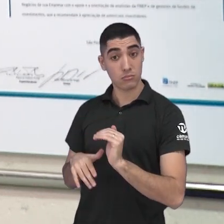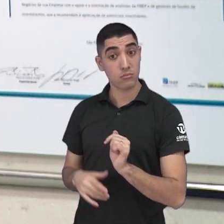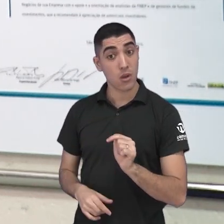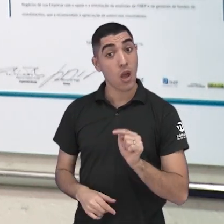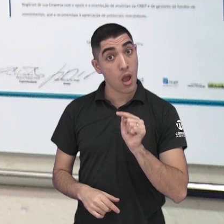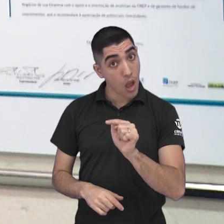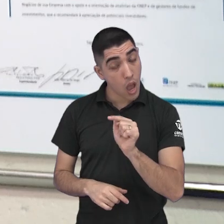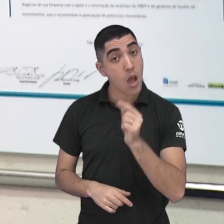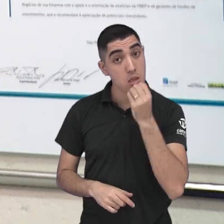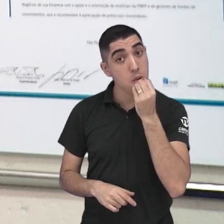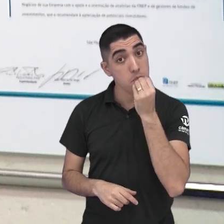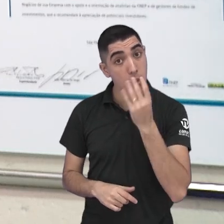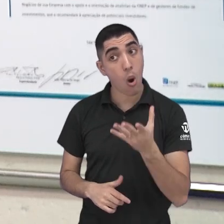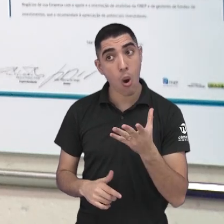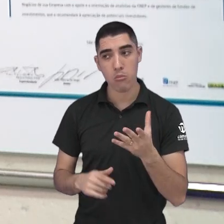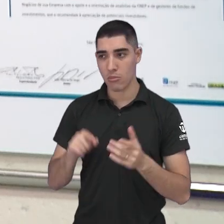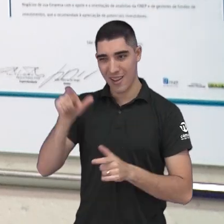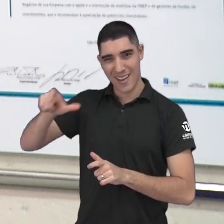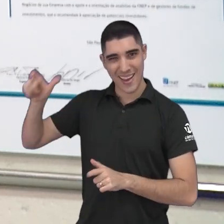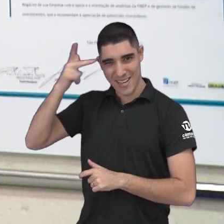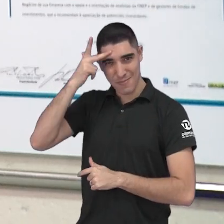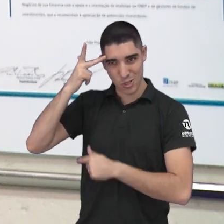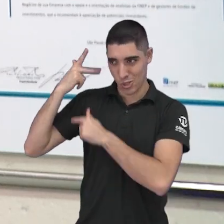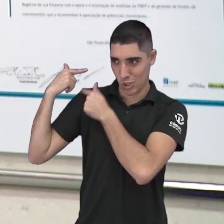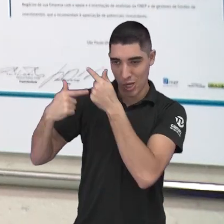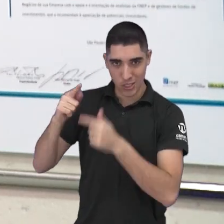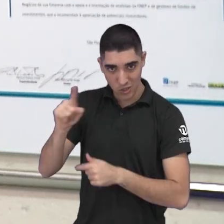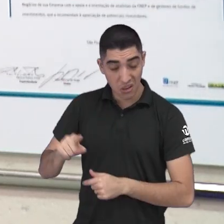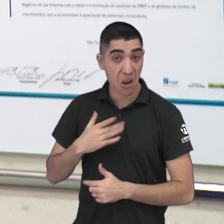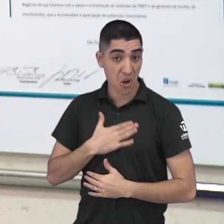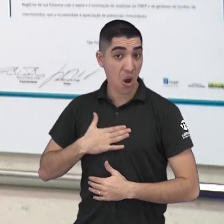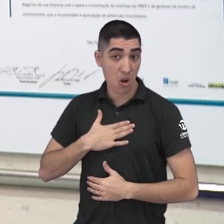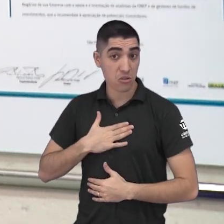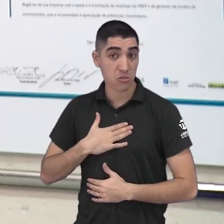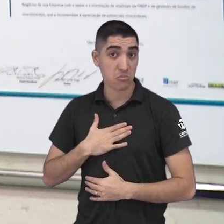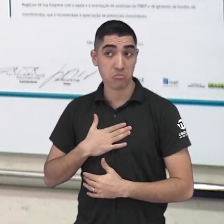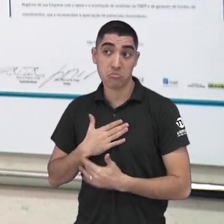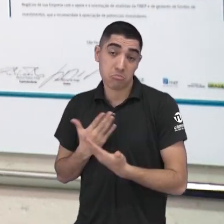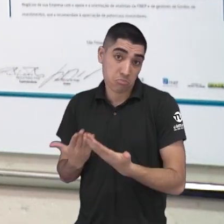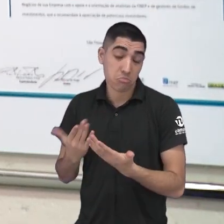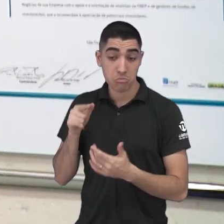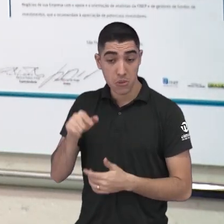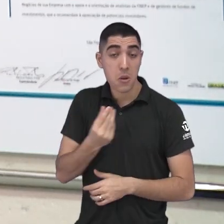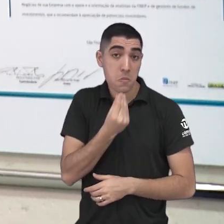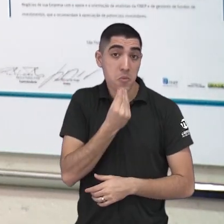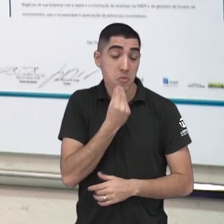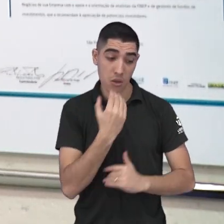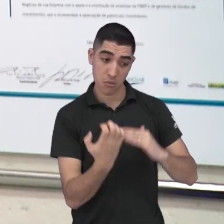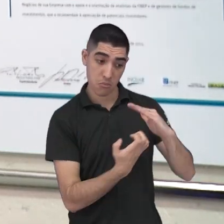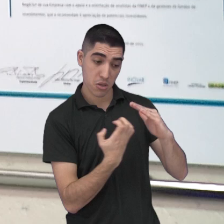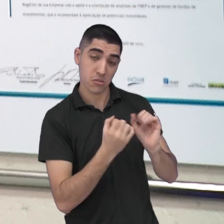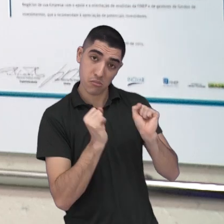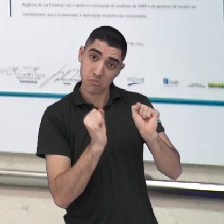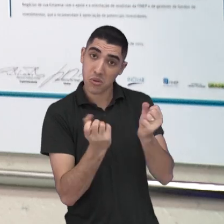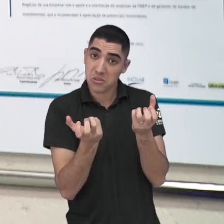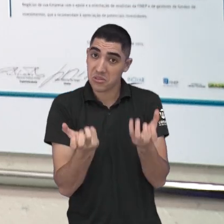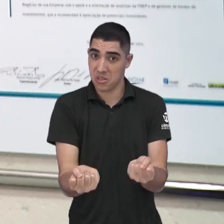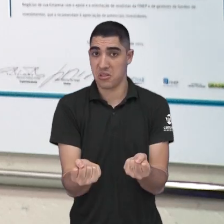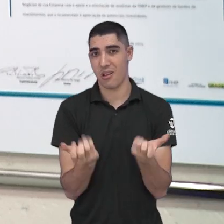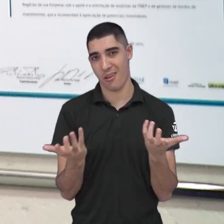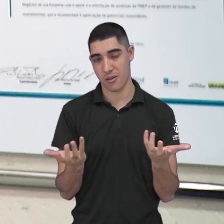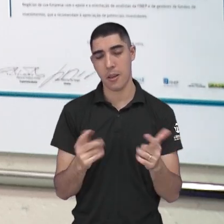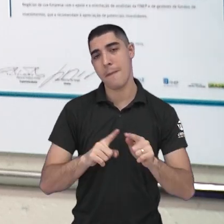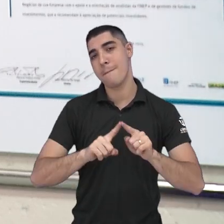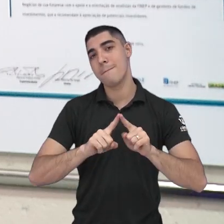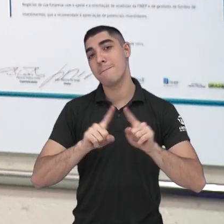do trabalho remoto. Isso é um valor para muita gente nessa nova geração. Isso é bom, isso é uma possibilidade que as empresas